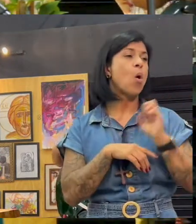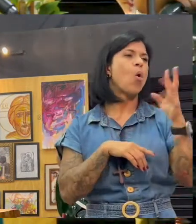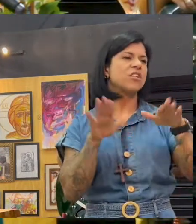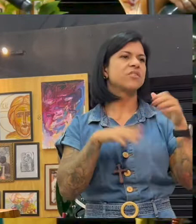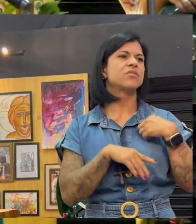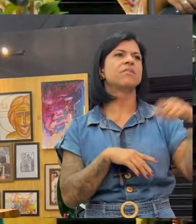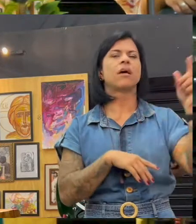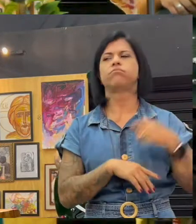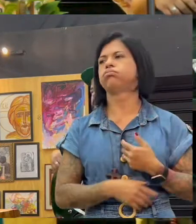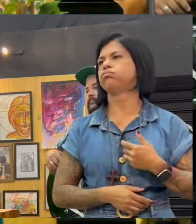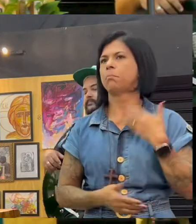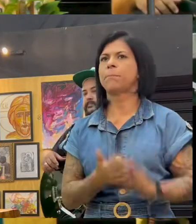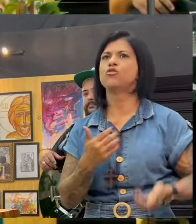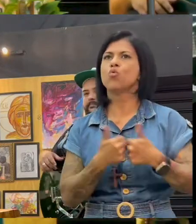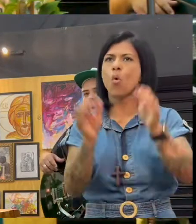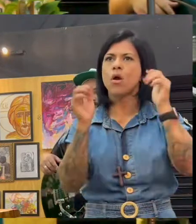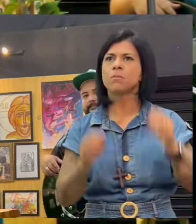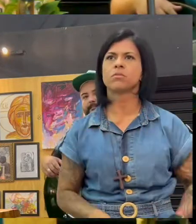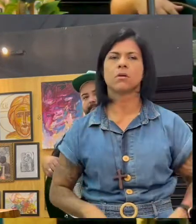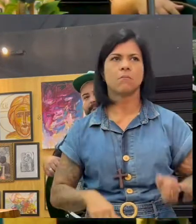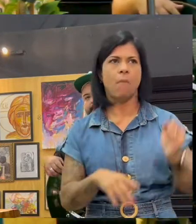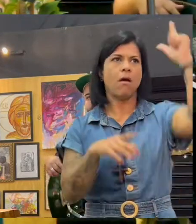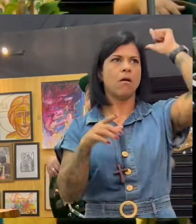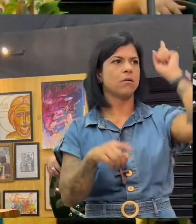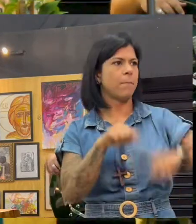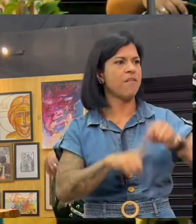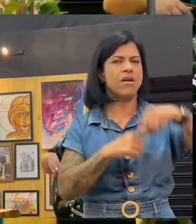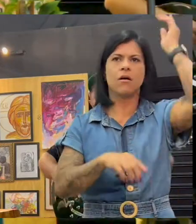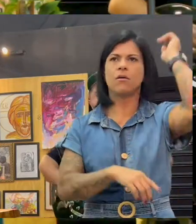ônibus. Esse trânsito.